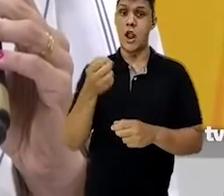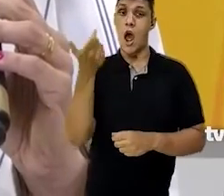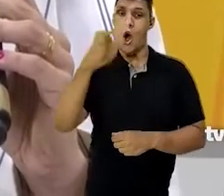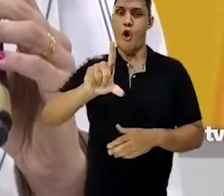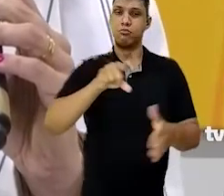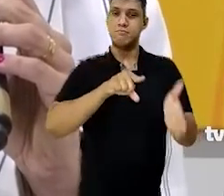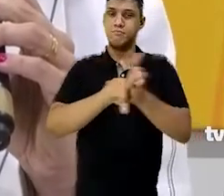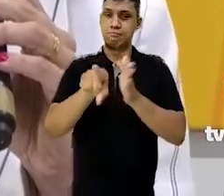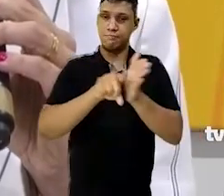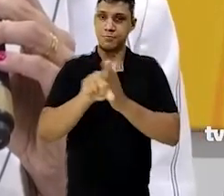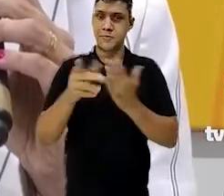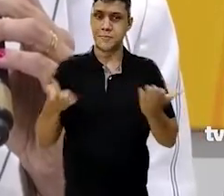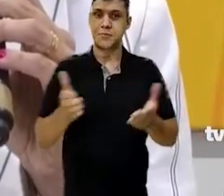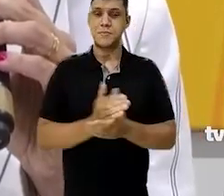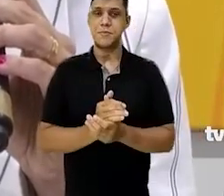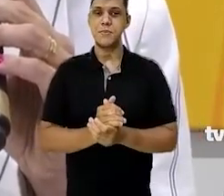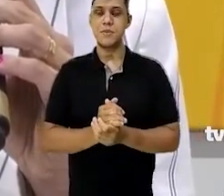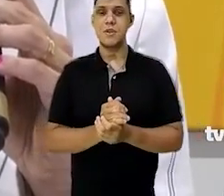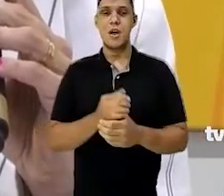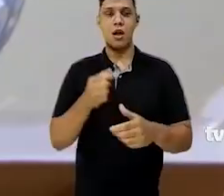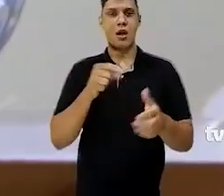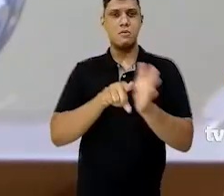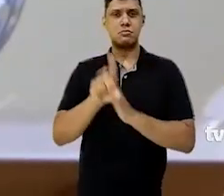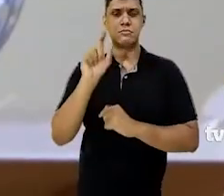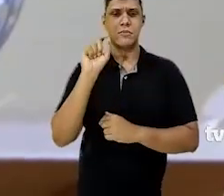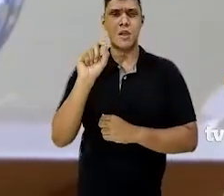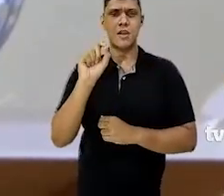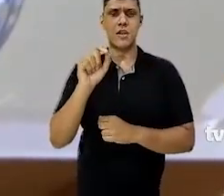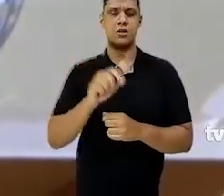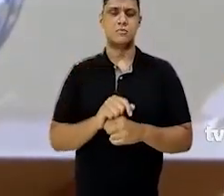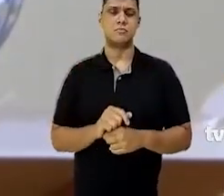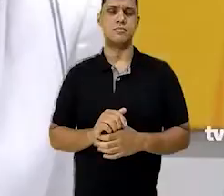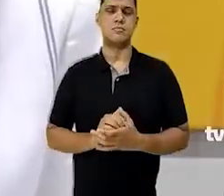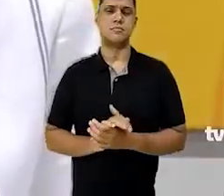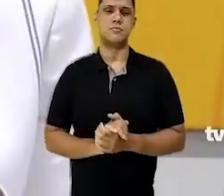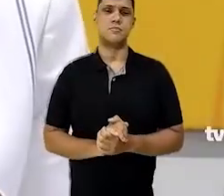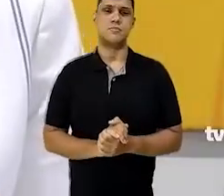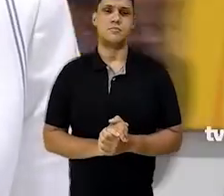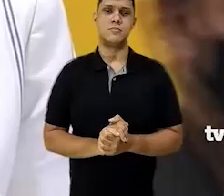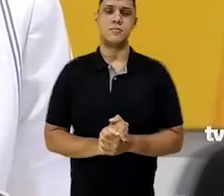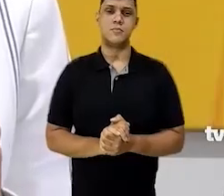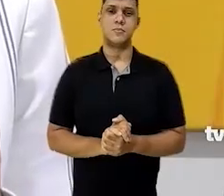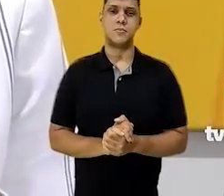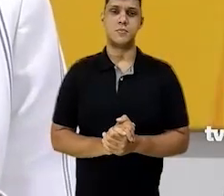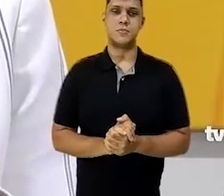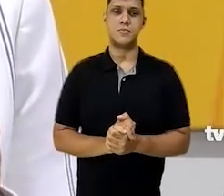pergunta. E a próxima pergunta será a seguinte.